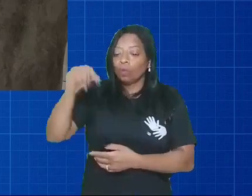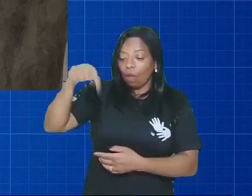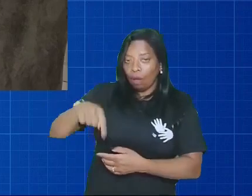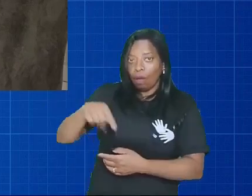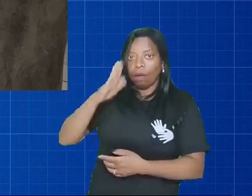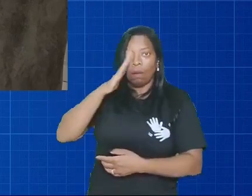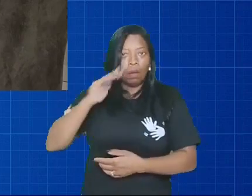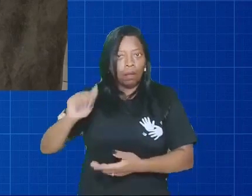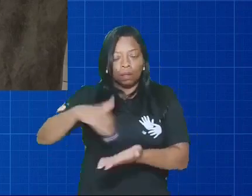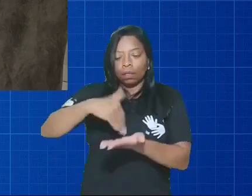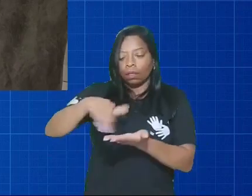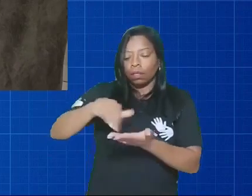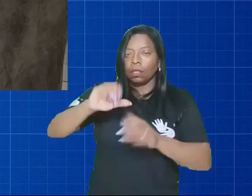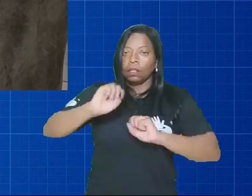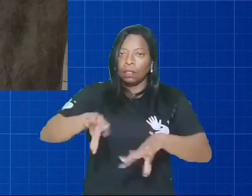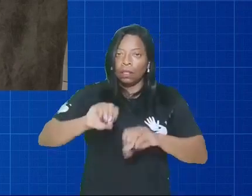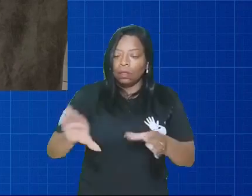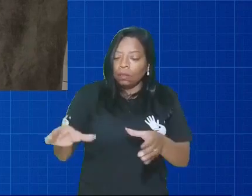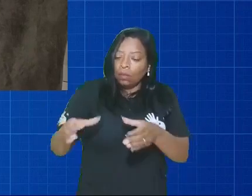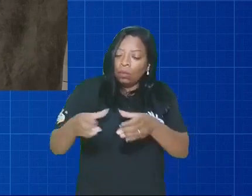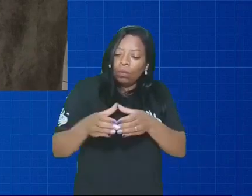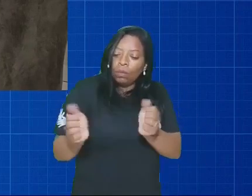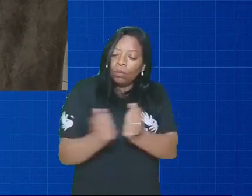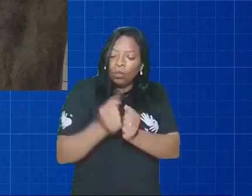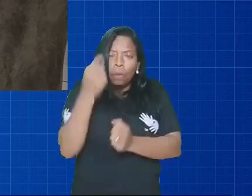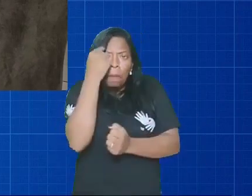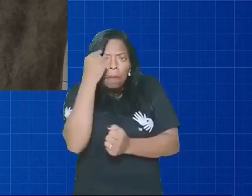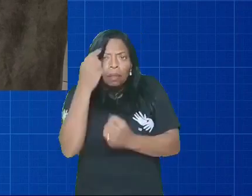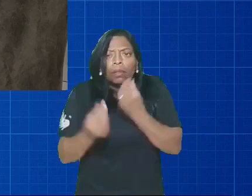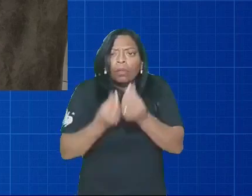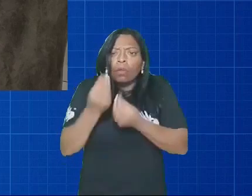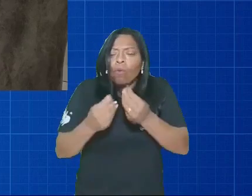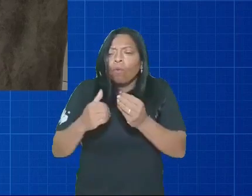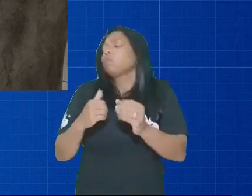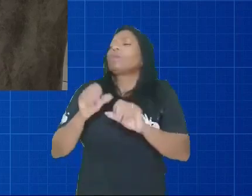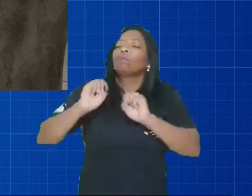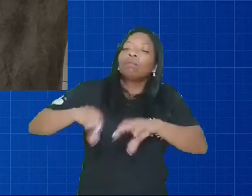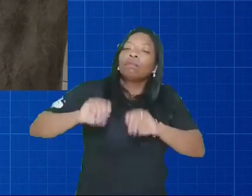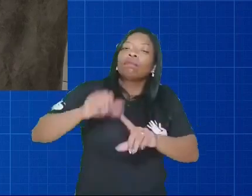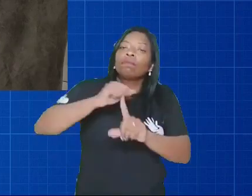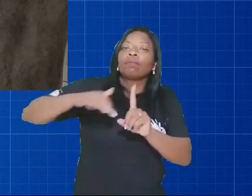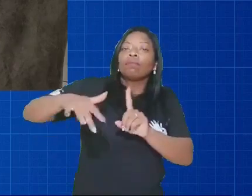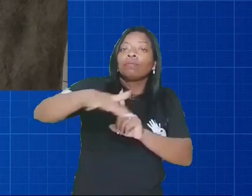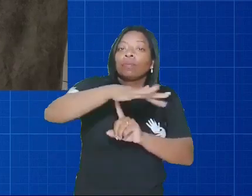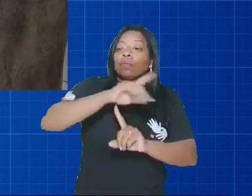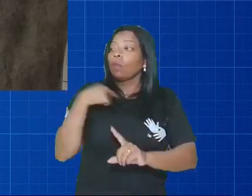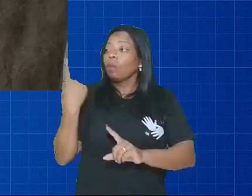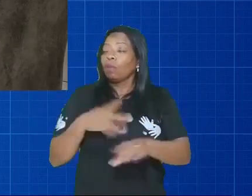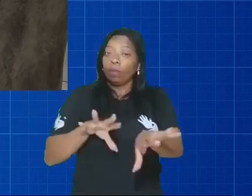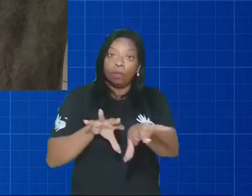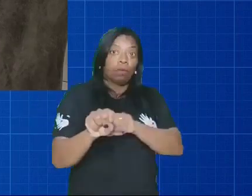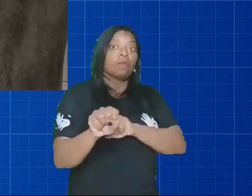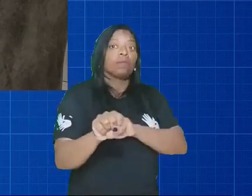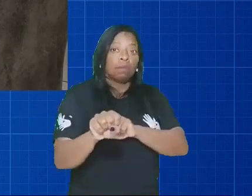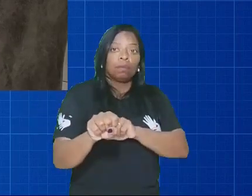somos formadas na área, somos biólogas, nós temos especialização nessa área, então a gente consegue trazer outros conceitos que às vezes